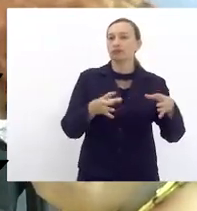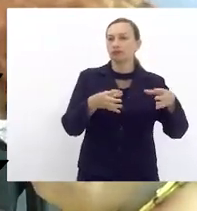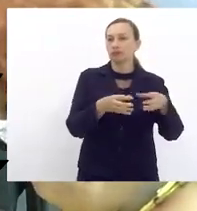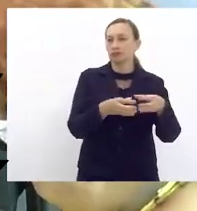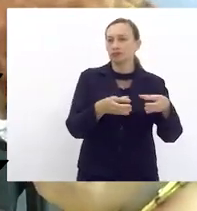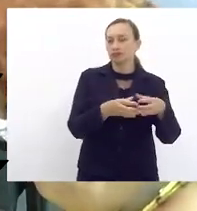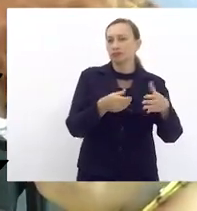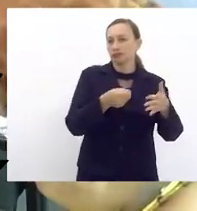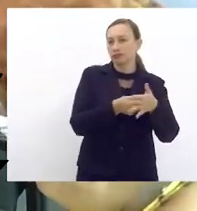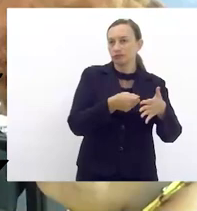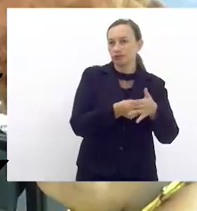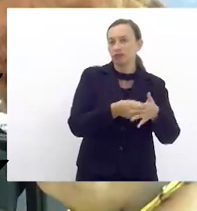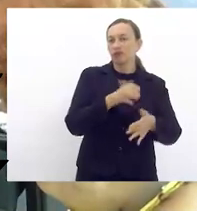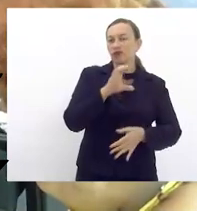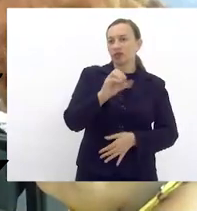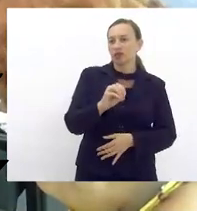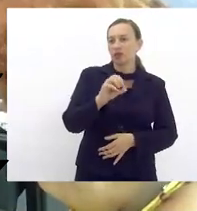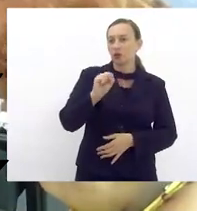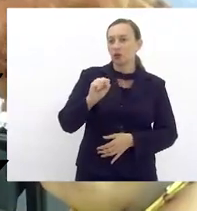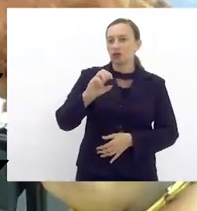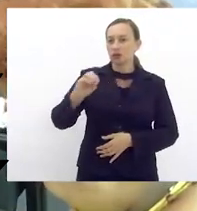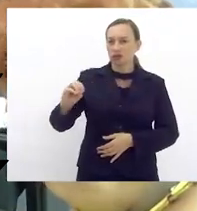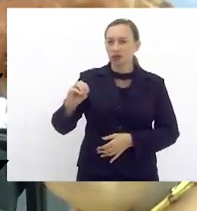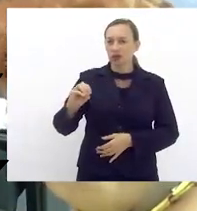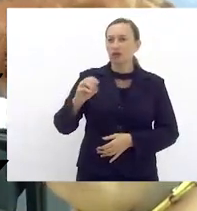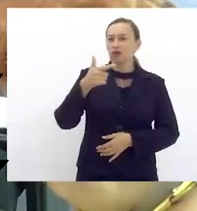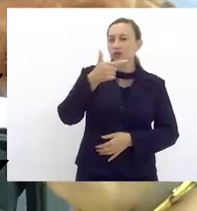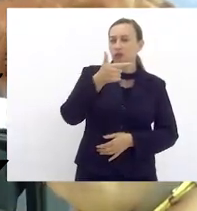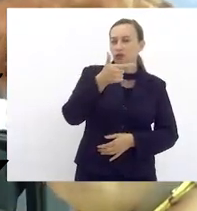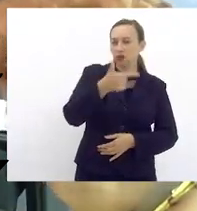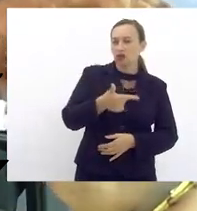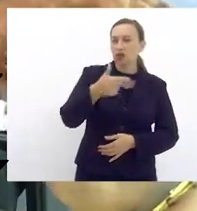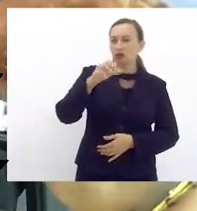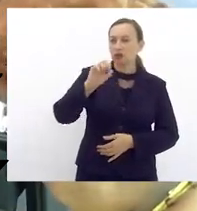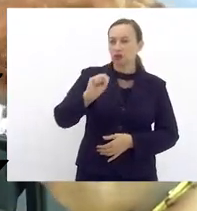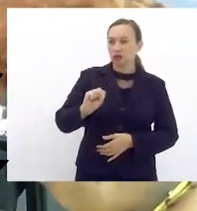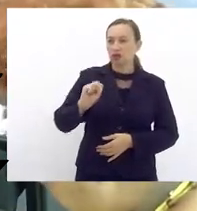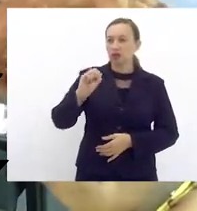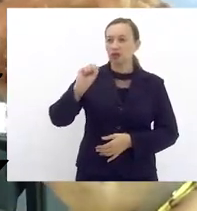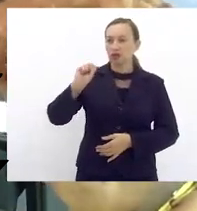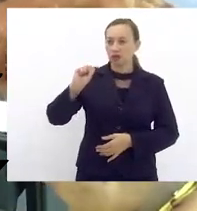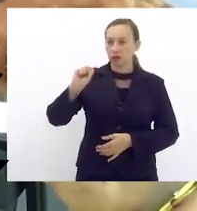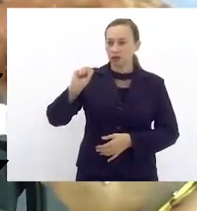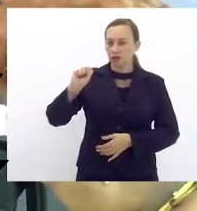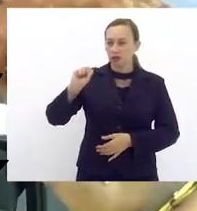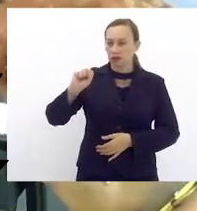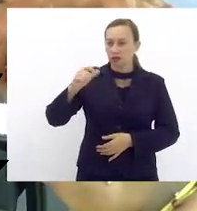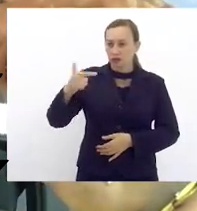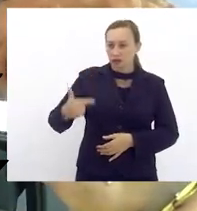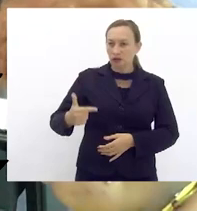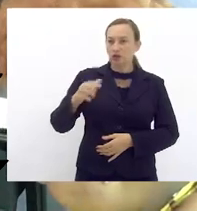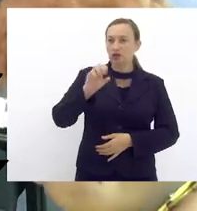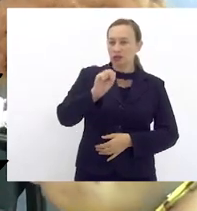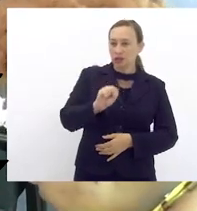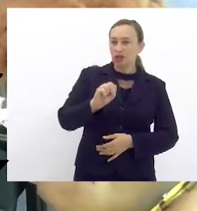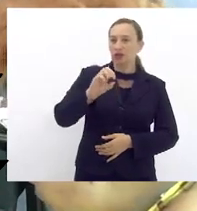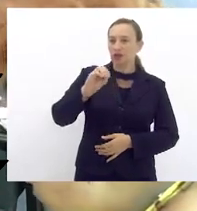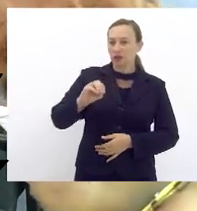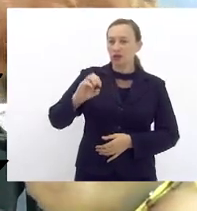tá aberto né o 0800 282 0802 repetindo